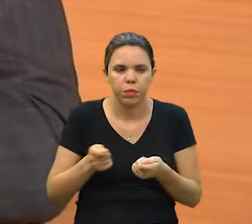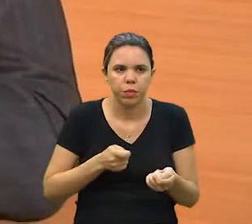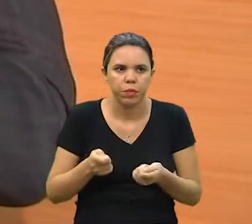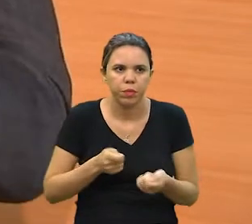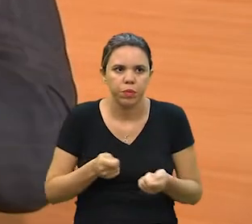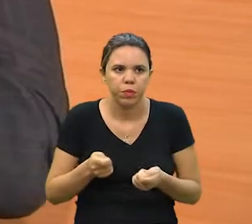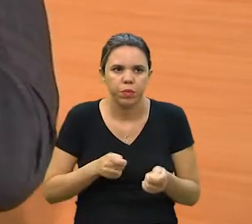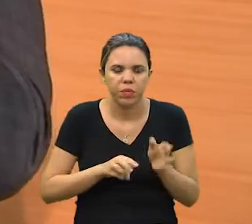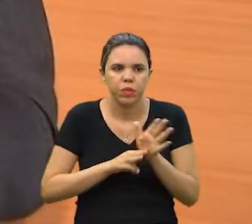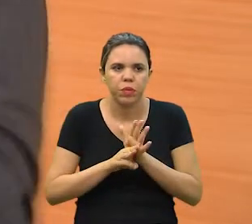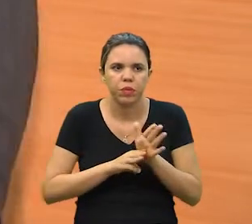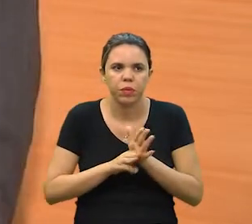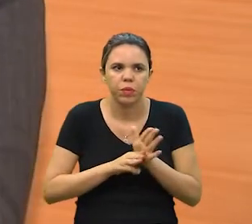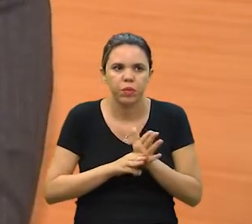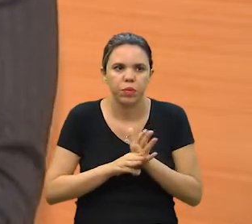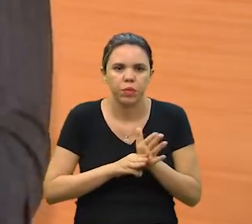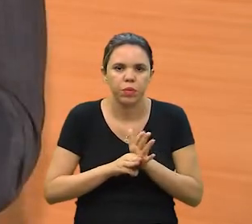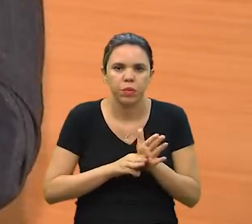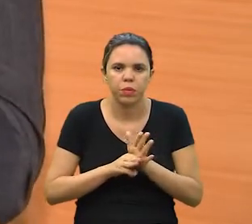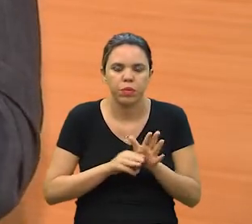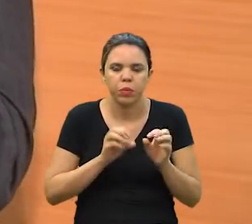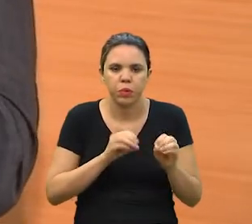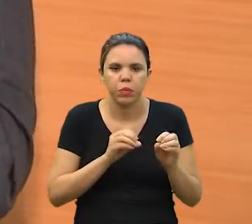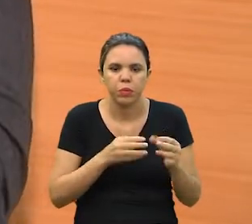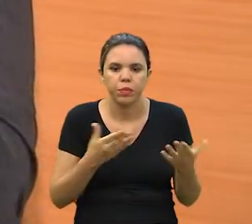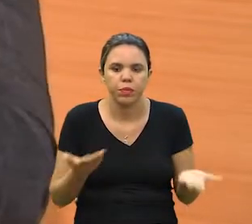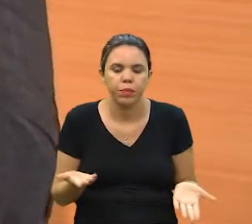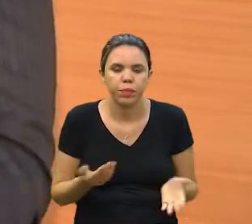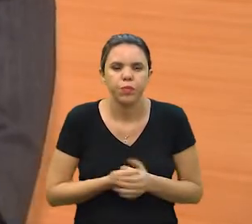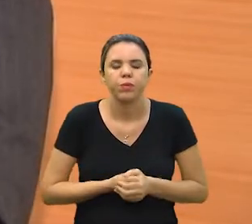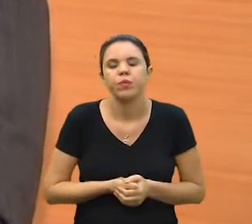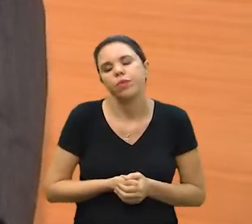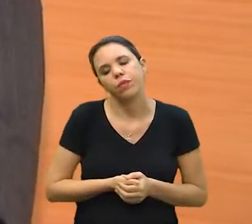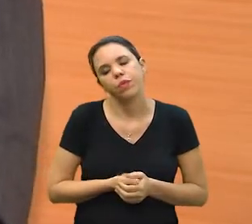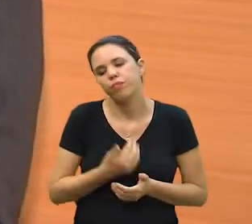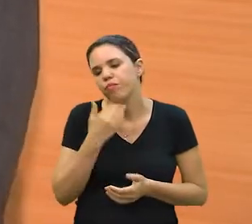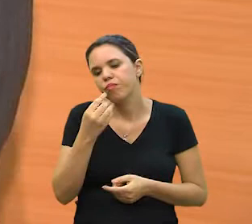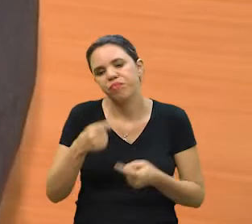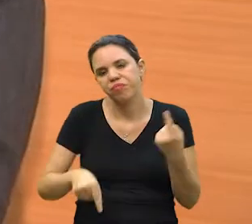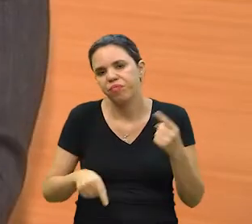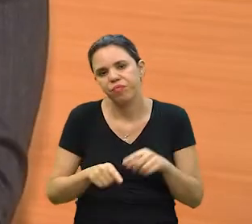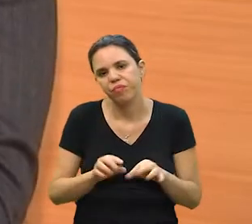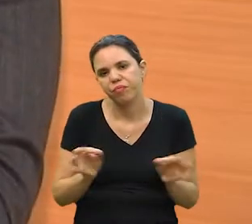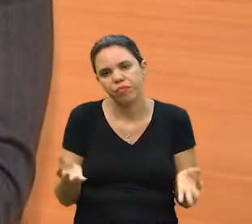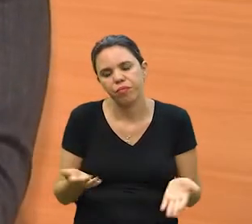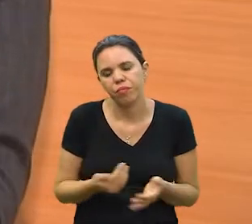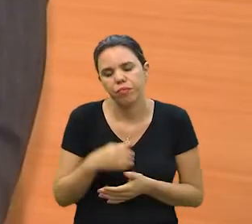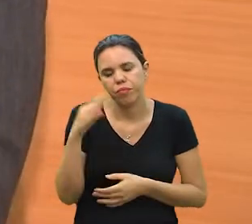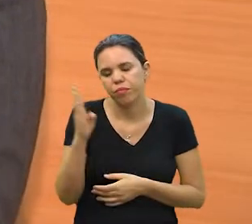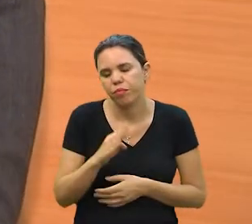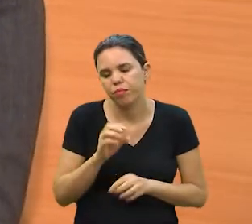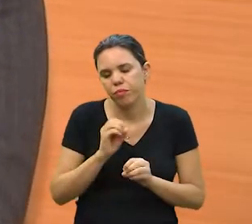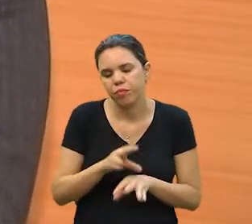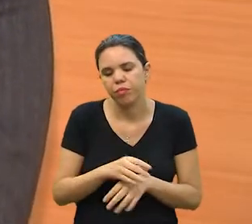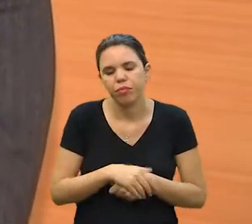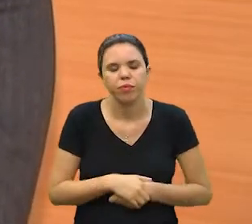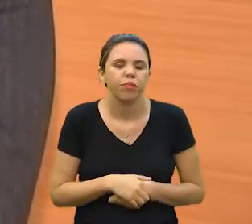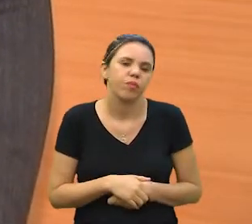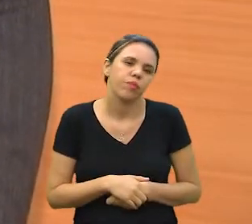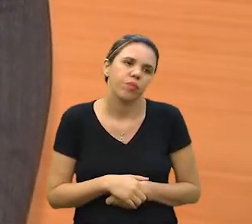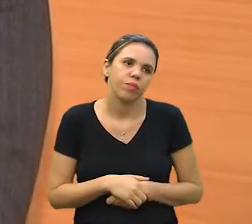controlo, né, o método, a metodologia de ensino, mas não está dando certo. Simplesmente no Brasil a